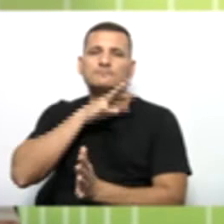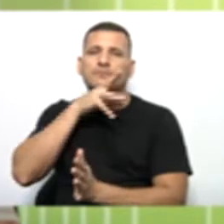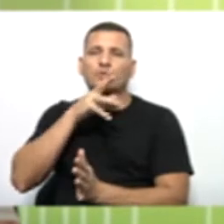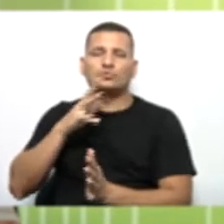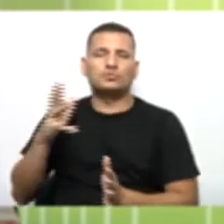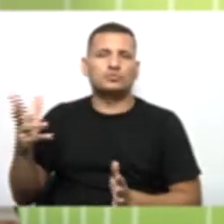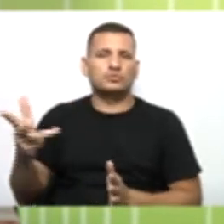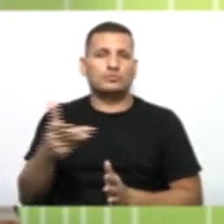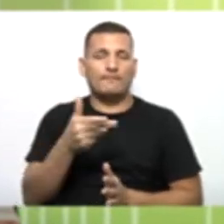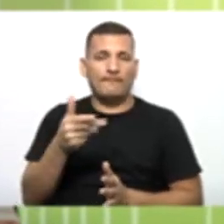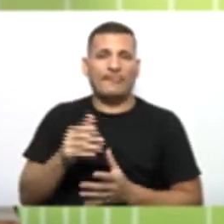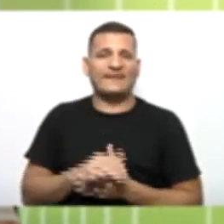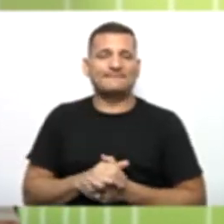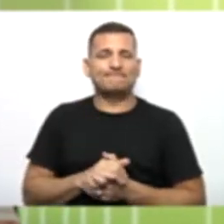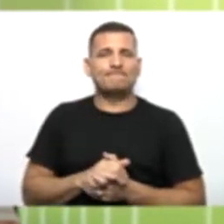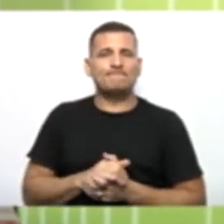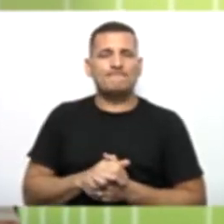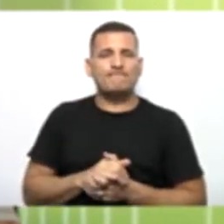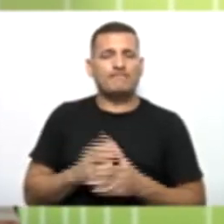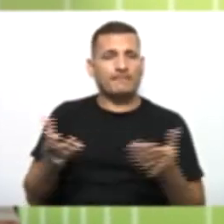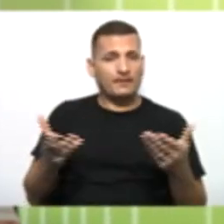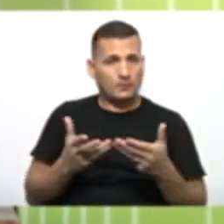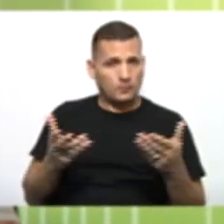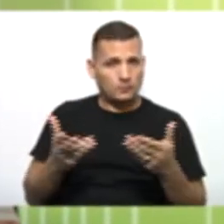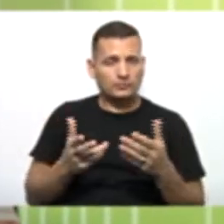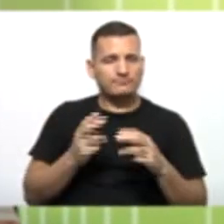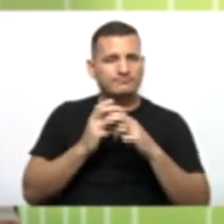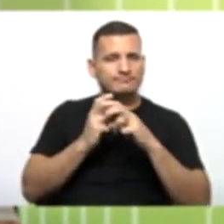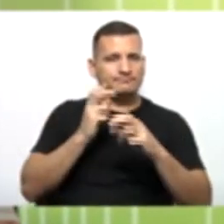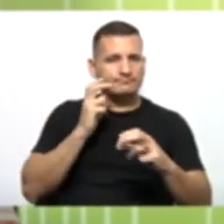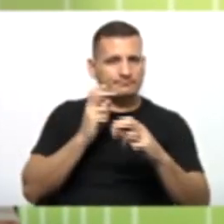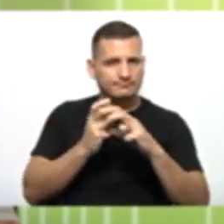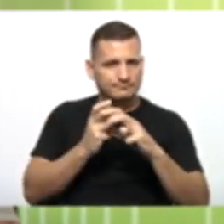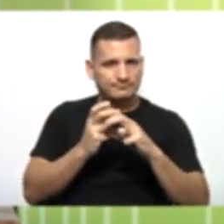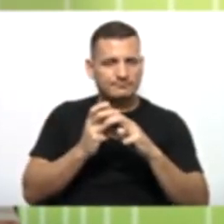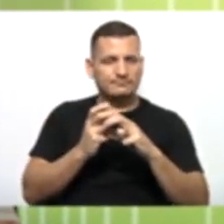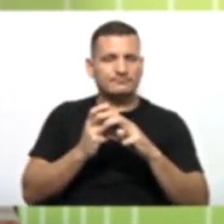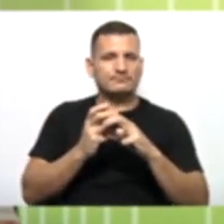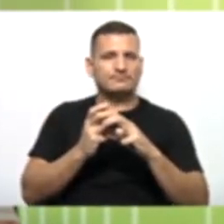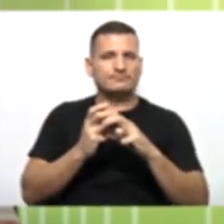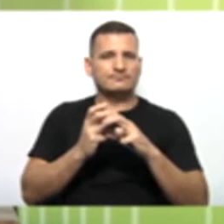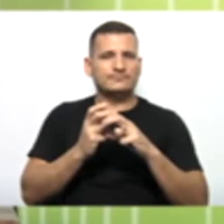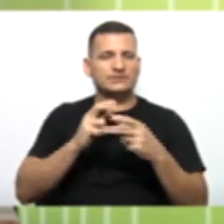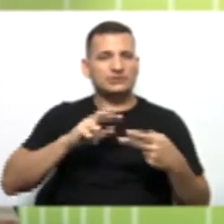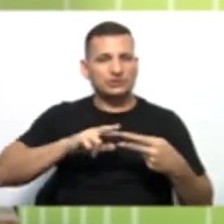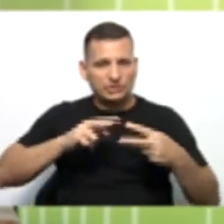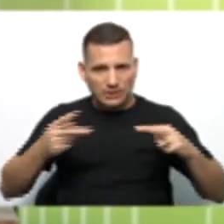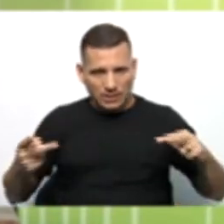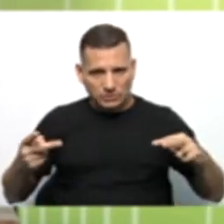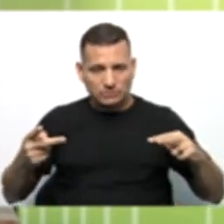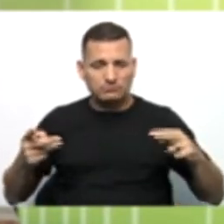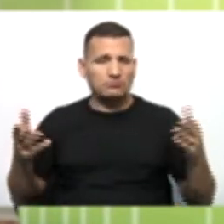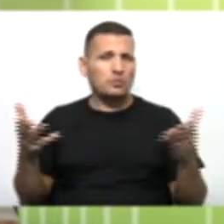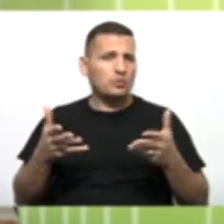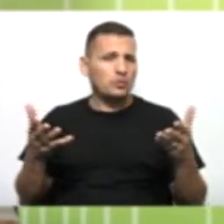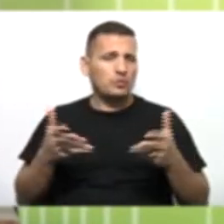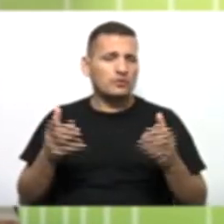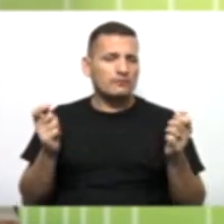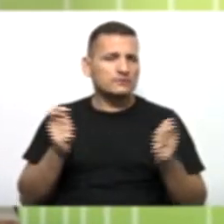da engenharia genética, o homem hoje já tem capacidade de, rapidamente, no decorrer de alguns